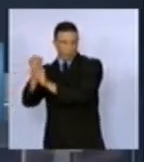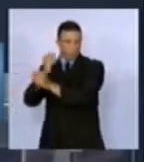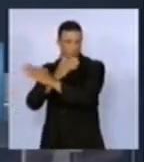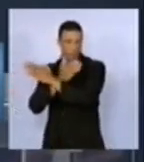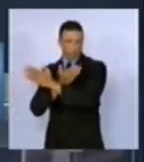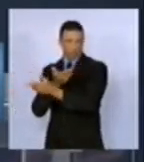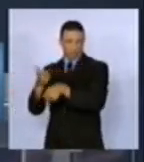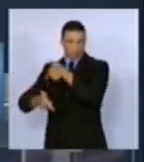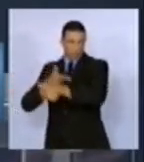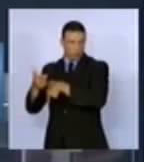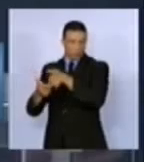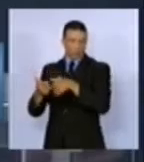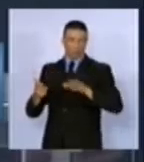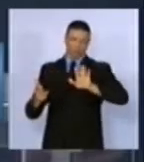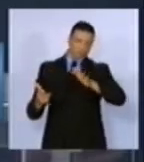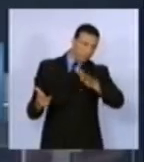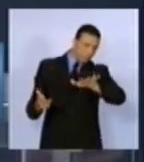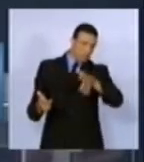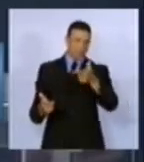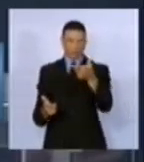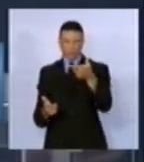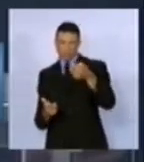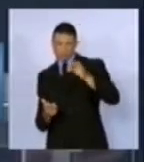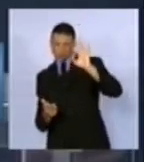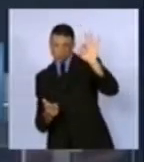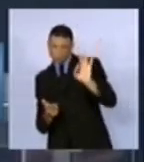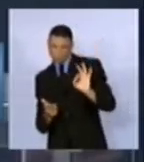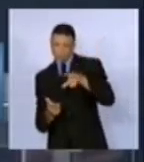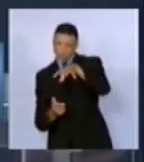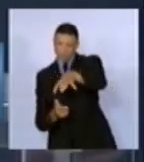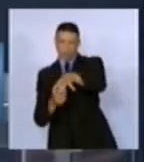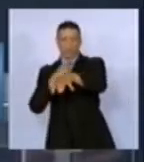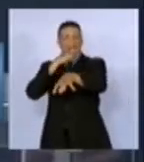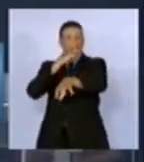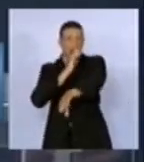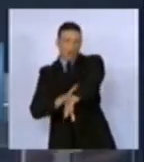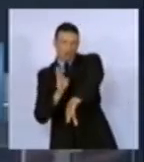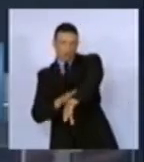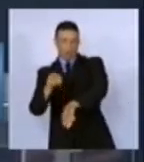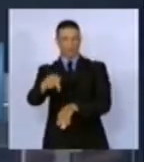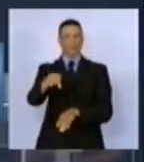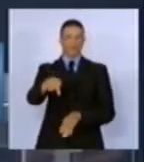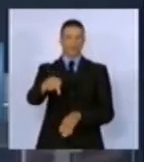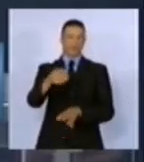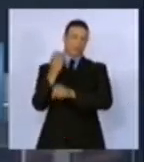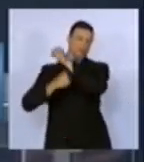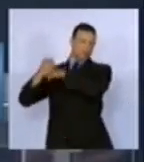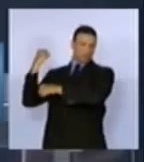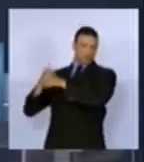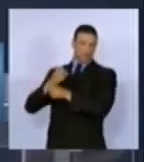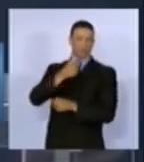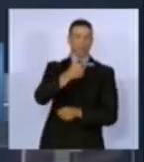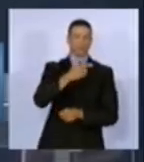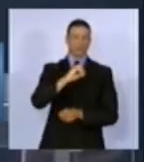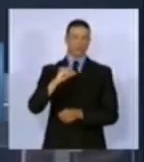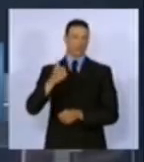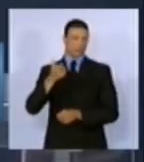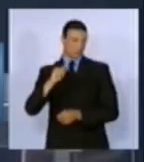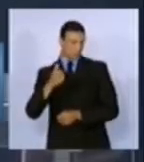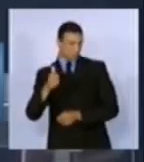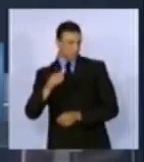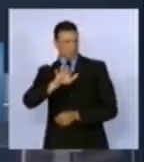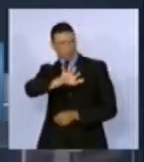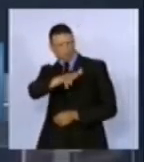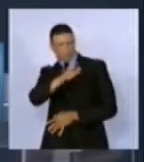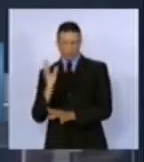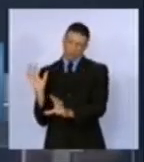praticamente 20% são estão na cana de açúcar então em 2011 pelos dados da pad Nós tíos